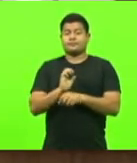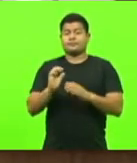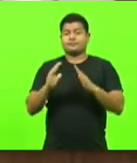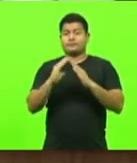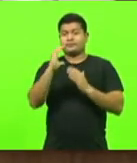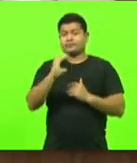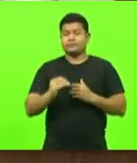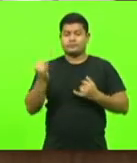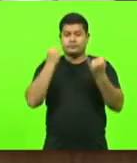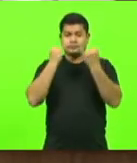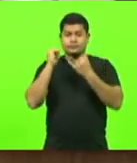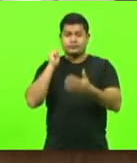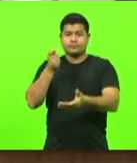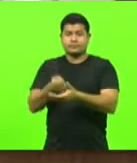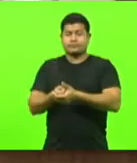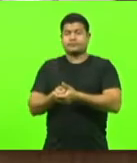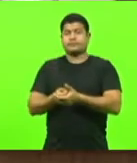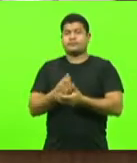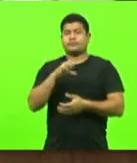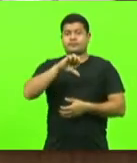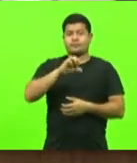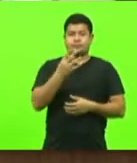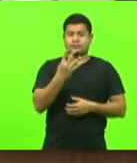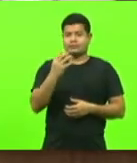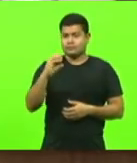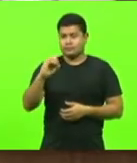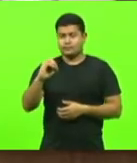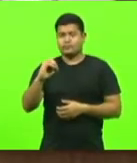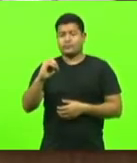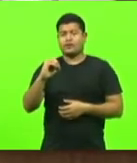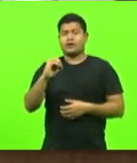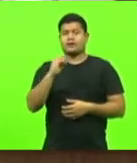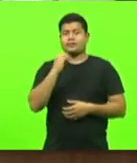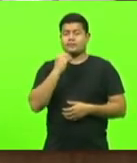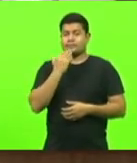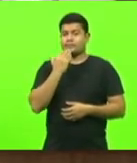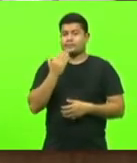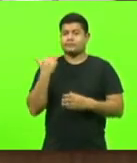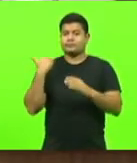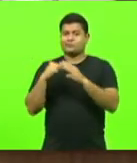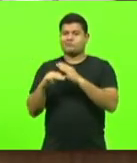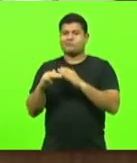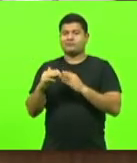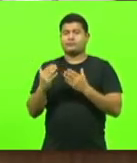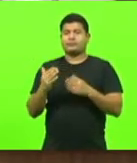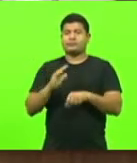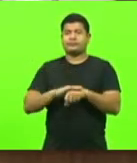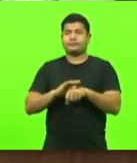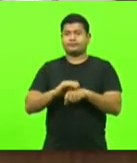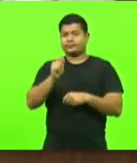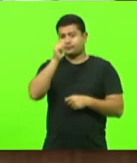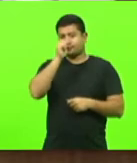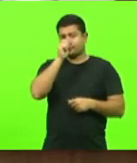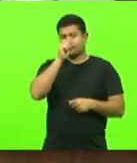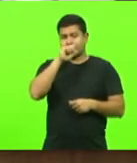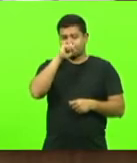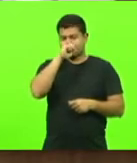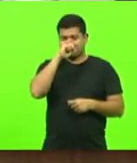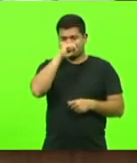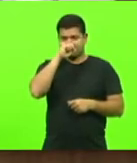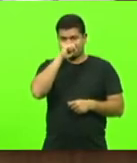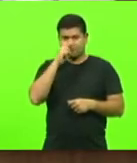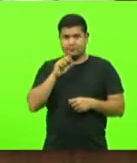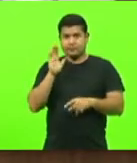do pagamento da emenda impositiva 948, encaminhado por este deputado e que tem como objeto o